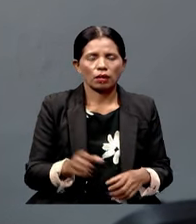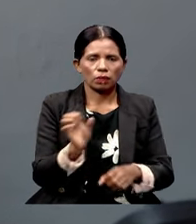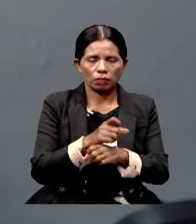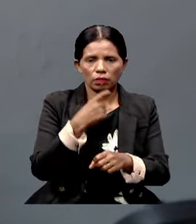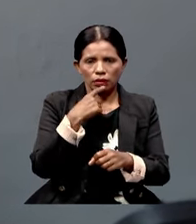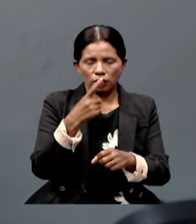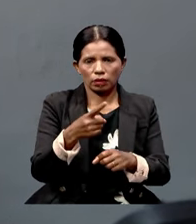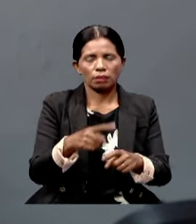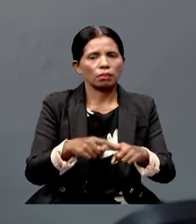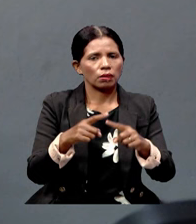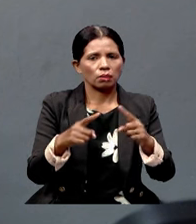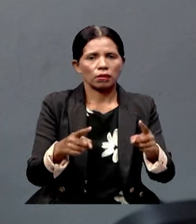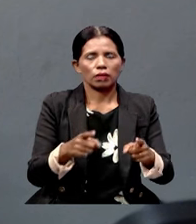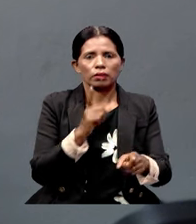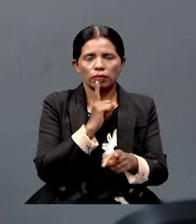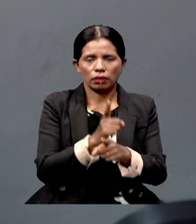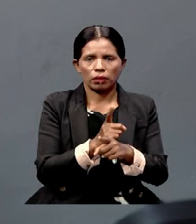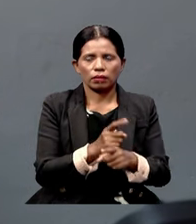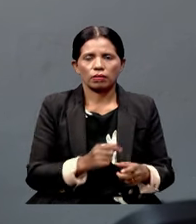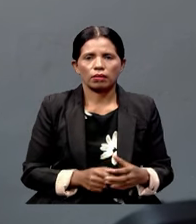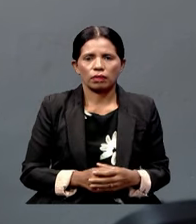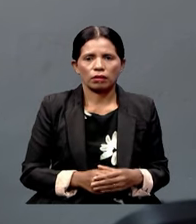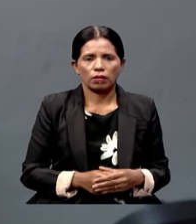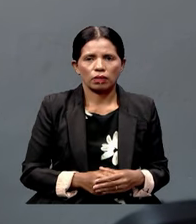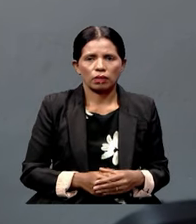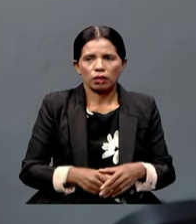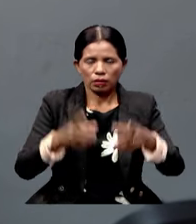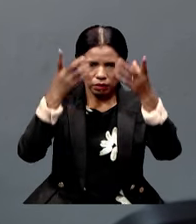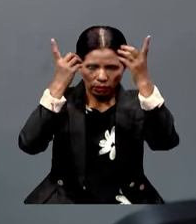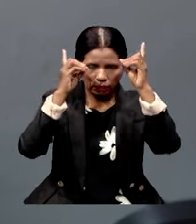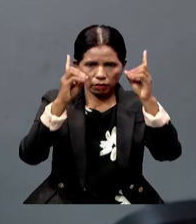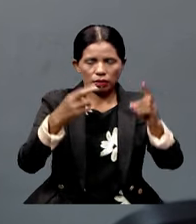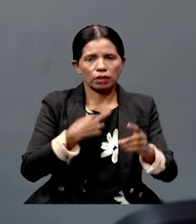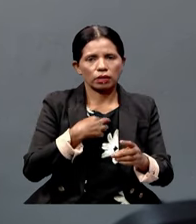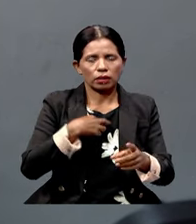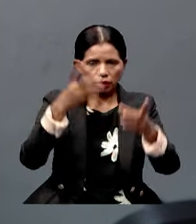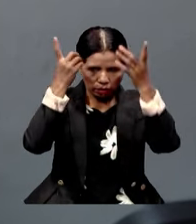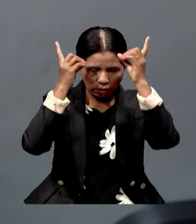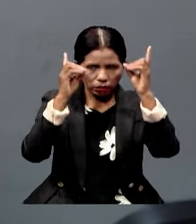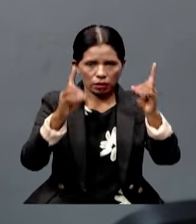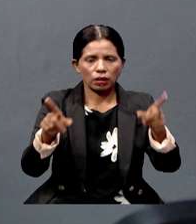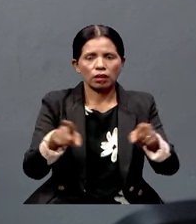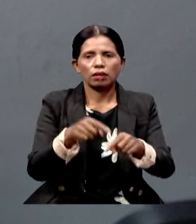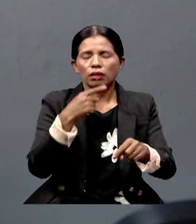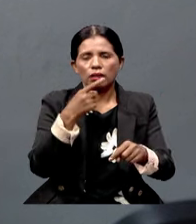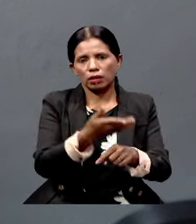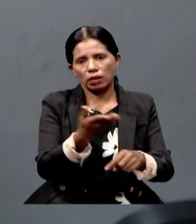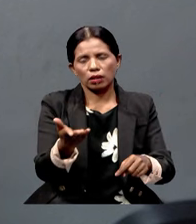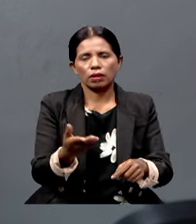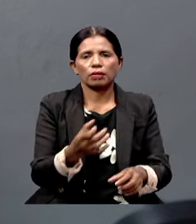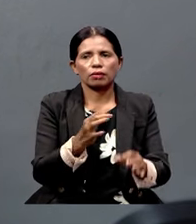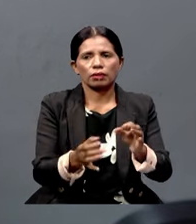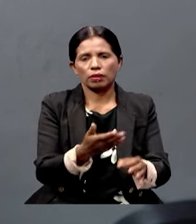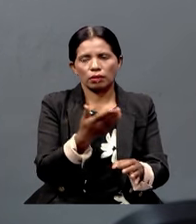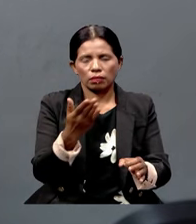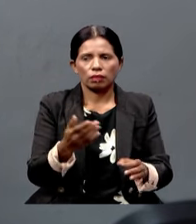tan lucru mai bel lucru ho razoável lucru ne maka lei di rasik defini hasan hatate se ita buat hasan pro